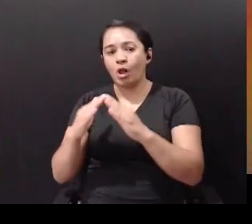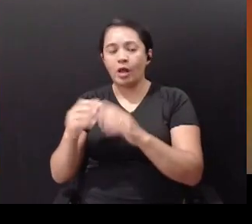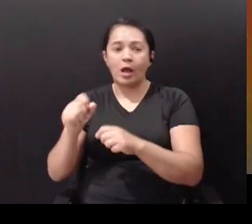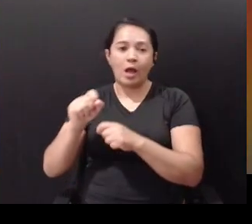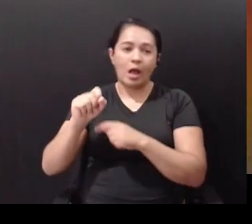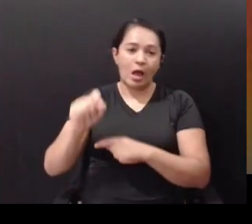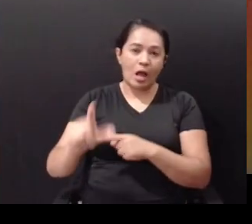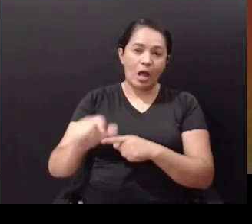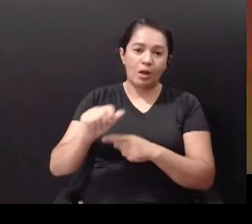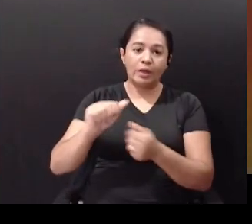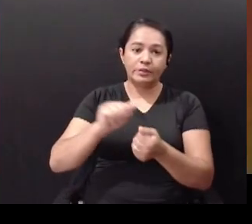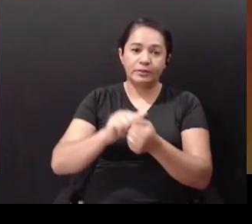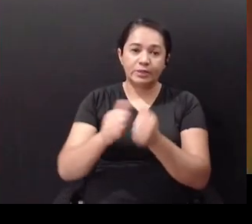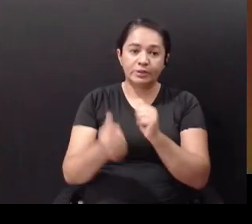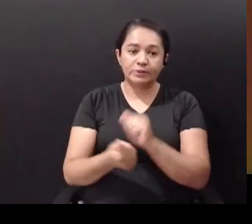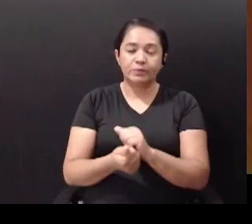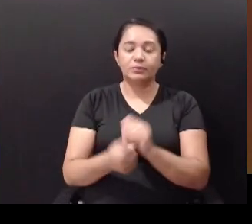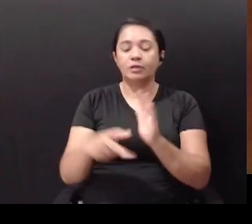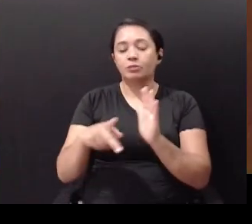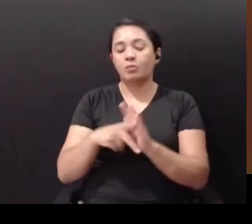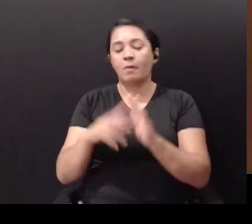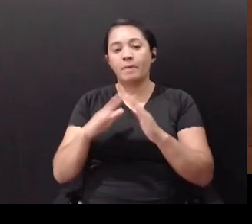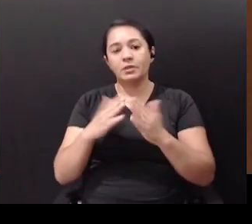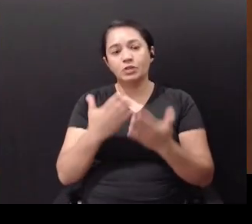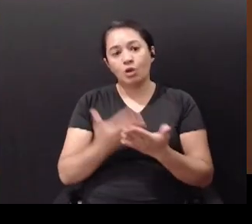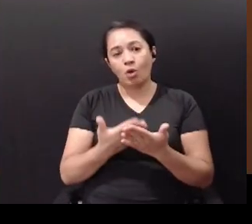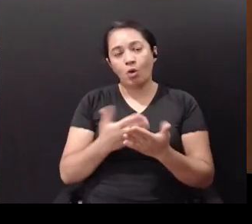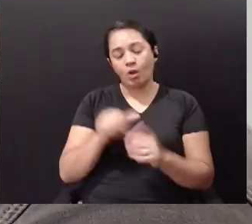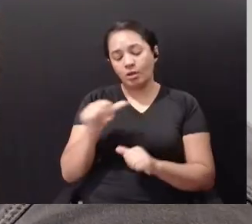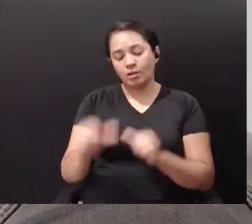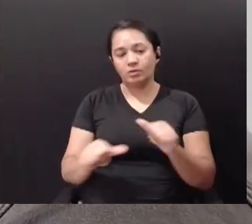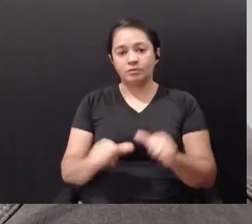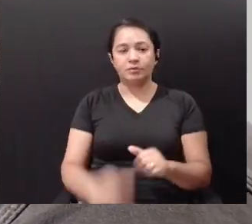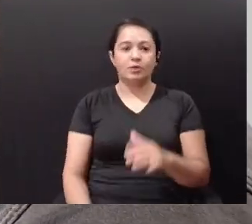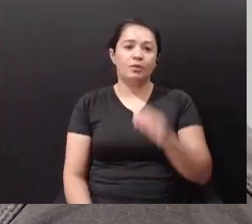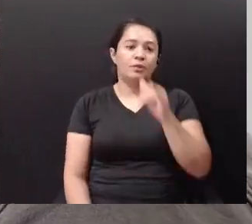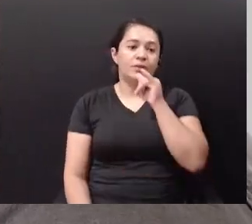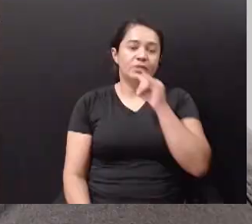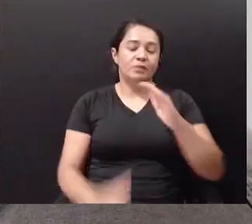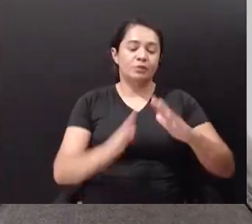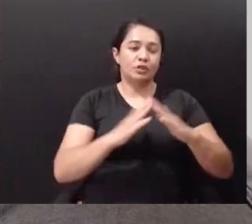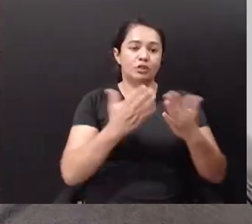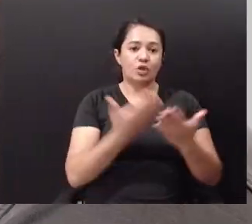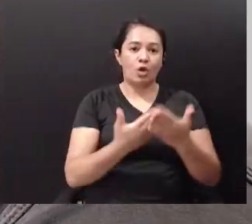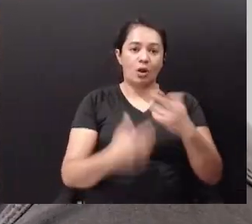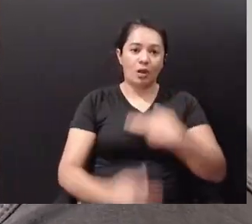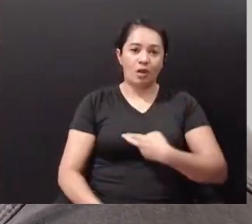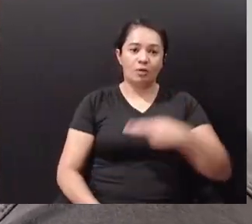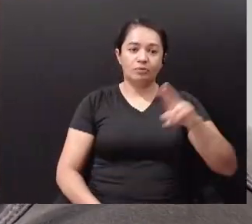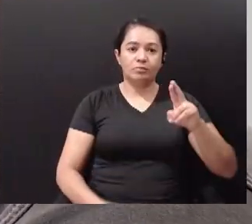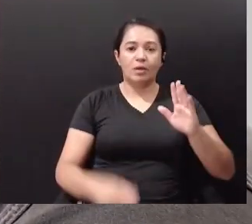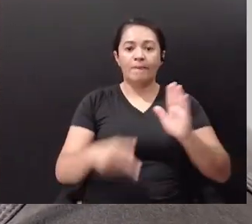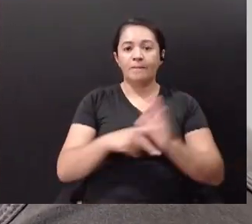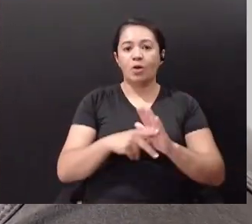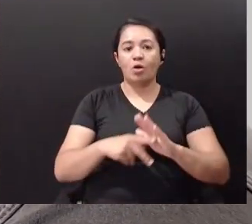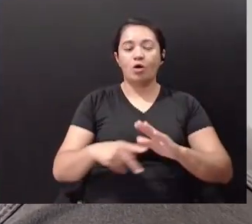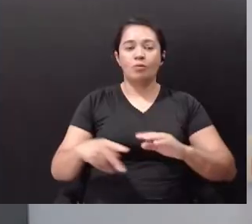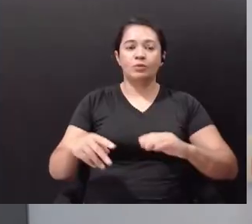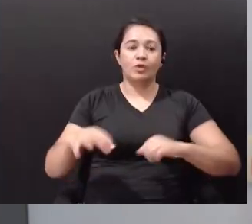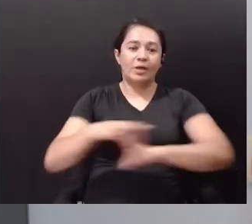tornar escolas. No caso, por exemplo, de colégios religiosos ligados à arquitetura dos mosteiros e assim por